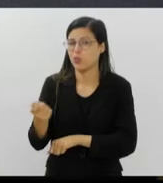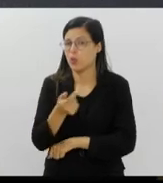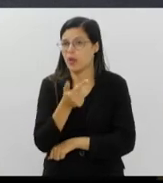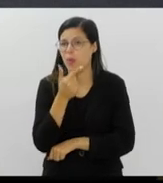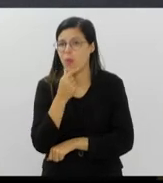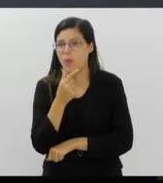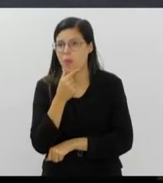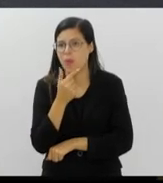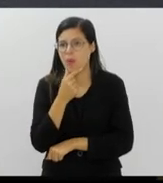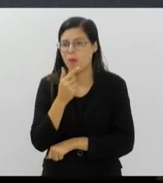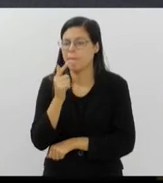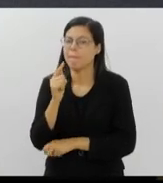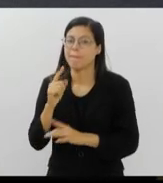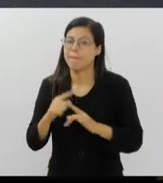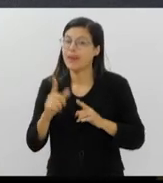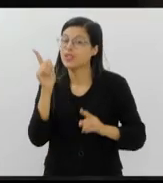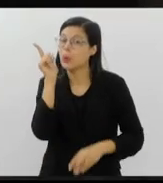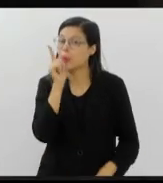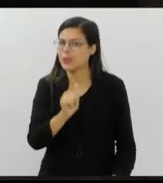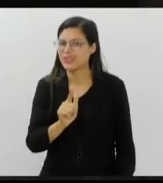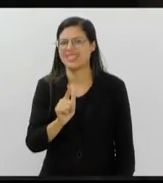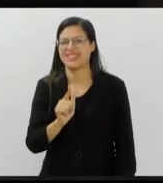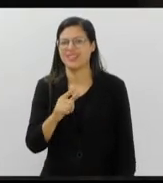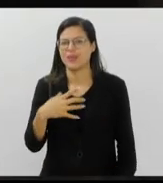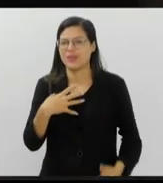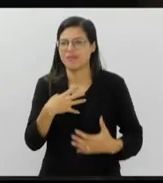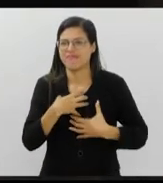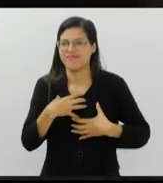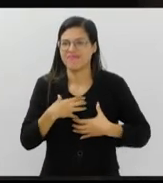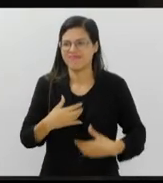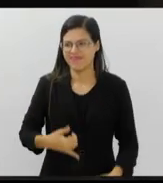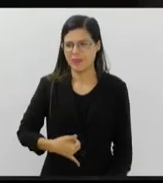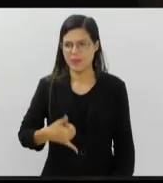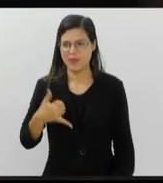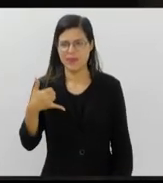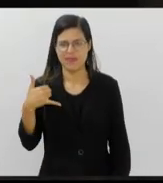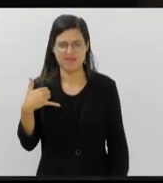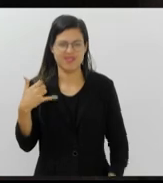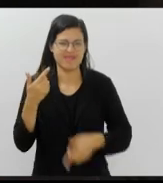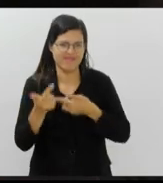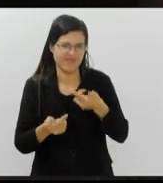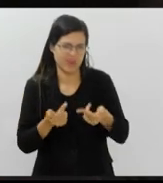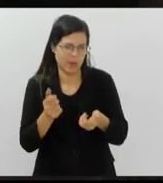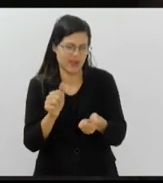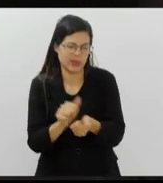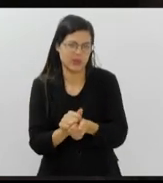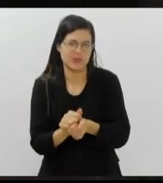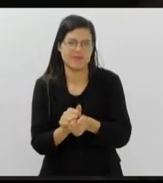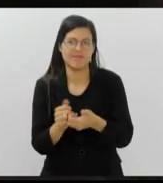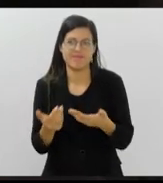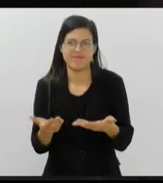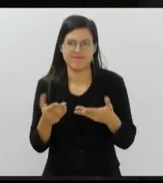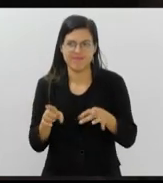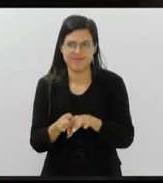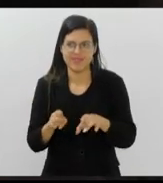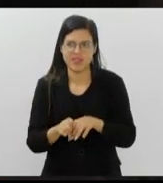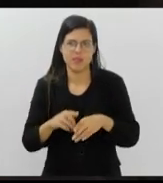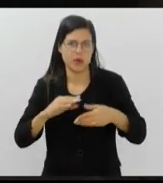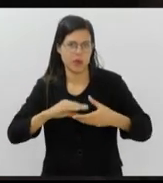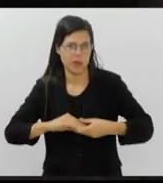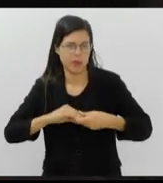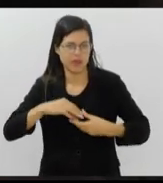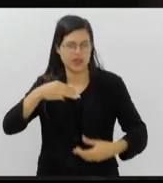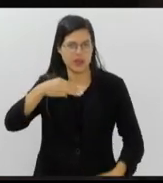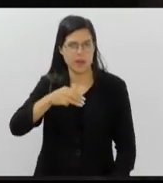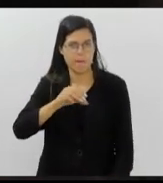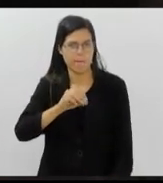Mas você conquistou, Silvinha, e eu tenho muito orgulho de estar do seu lado. Queria também saudar a Mônica,